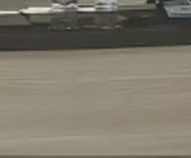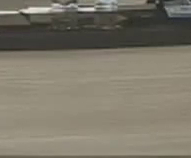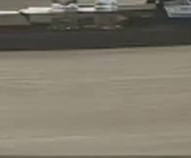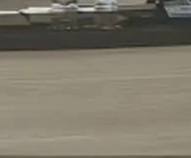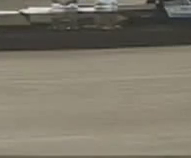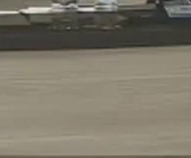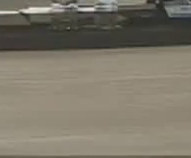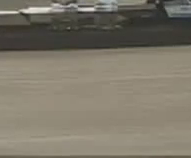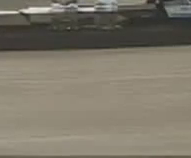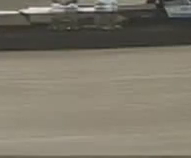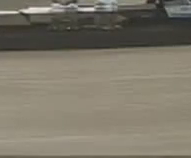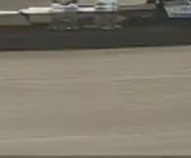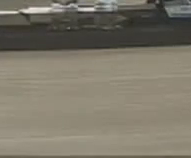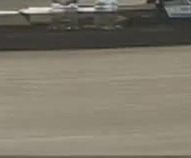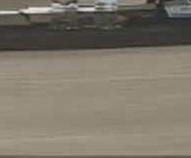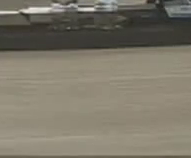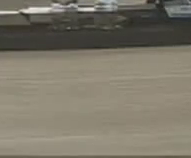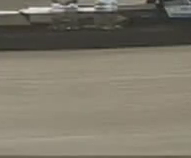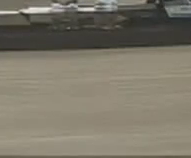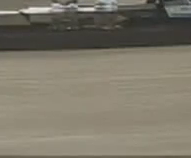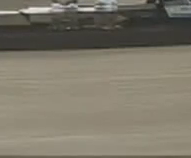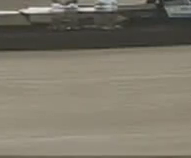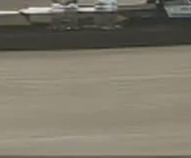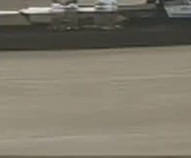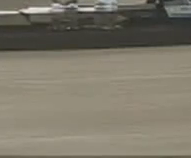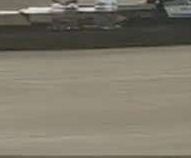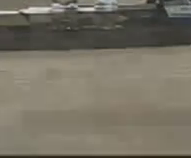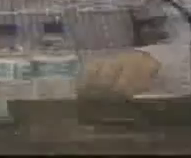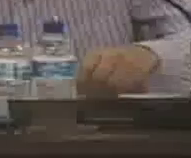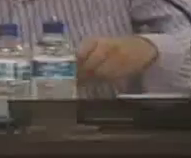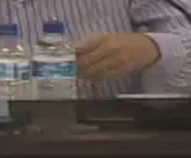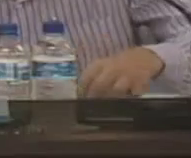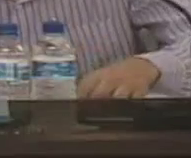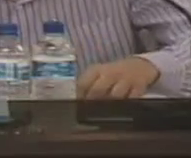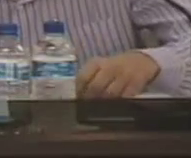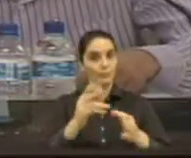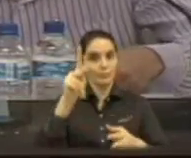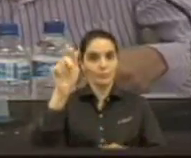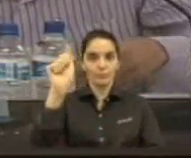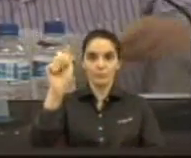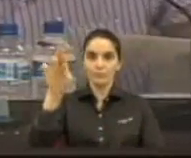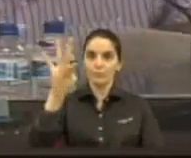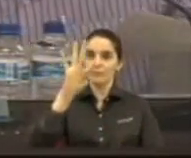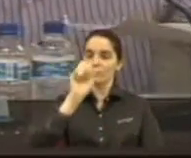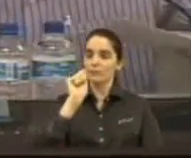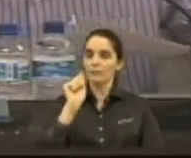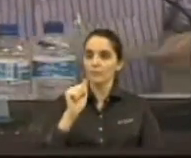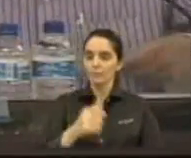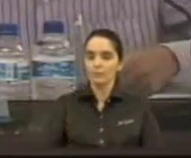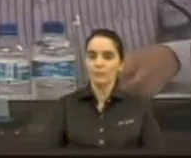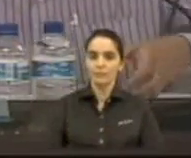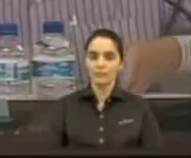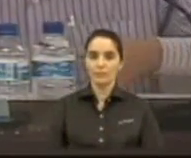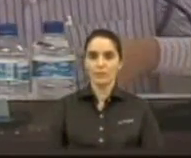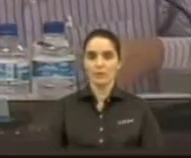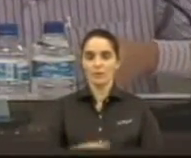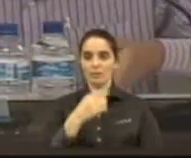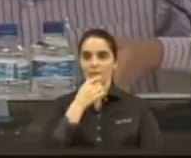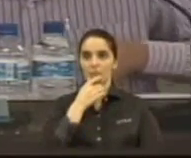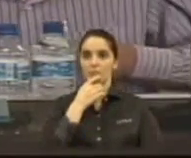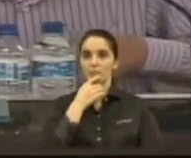do Dia, onde apreciaremos os projetos da pauta. Uma questão de ordem da vereadora Érica